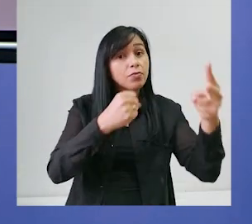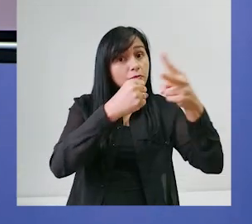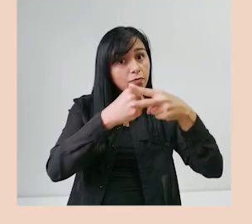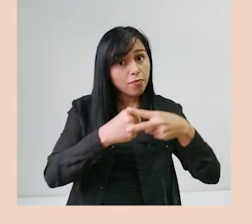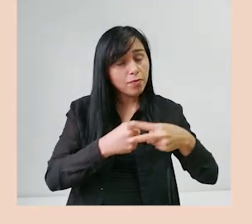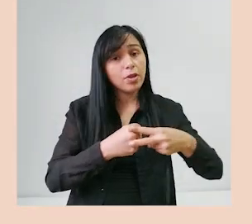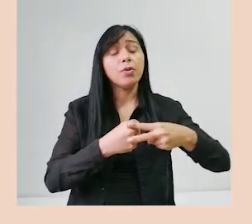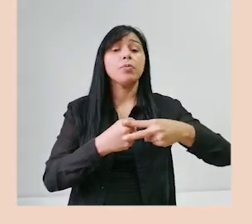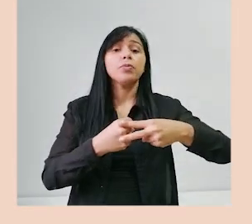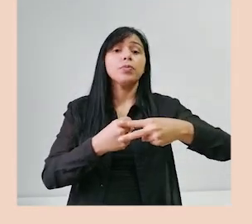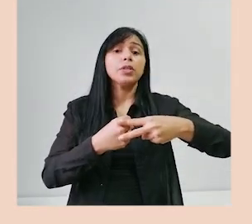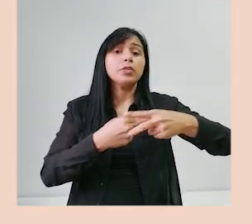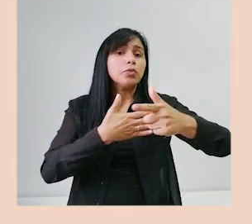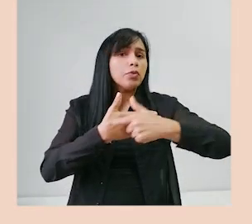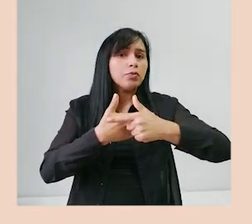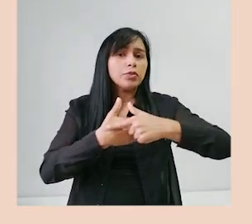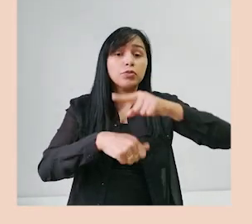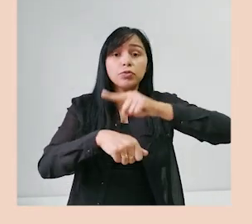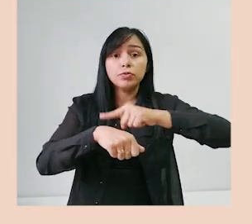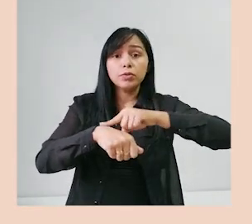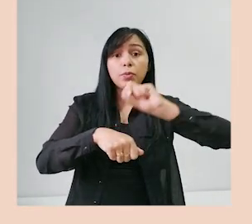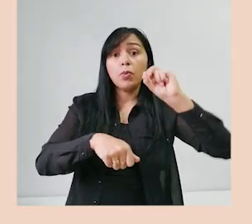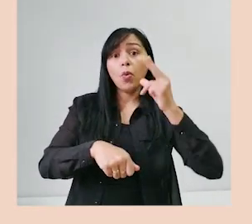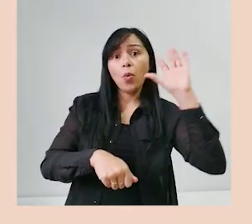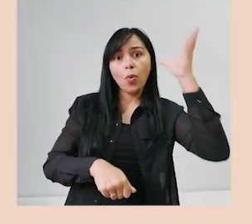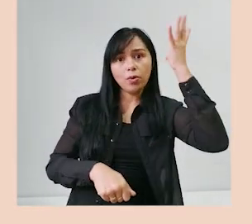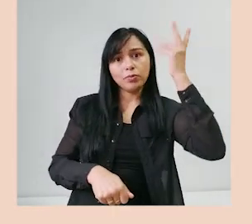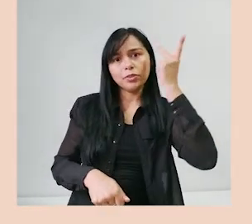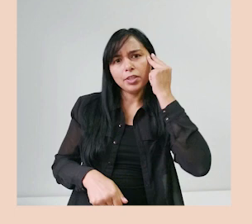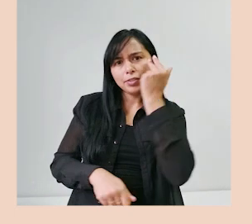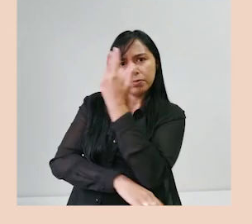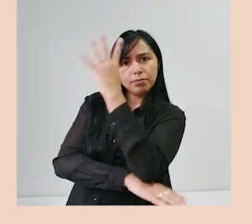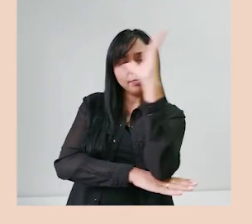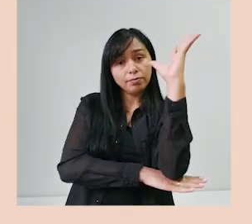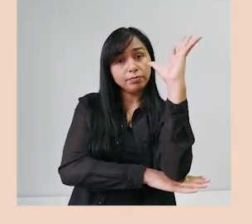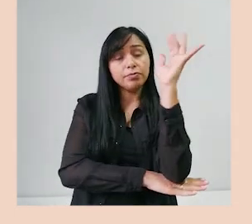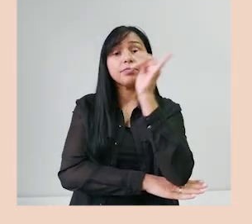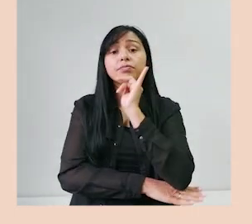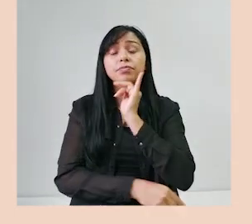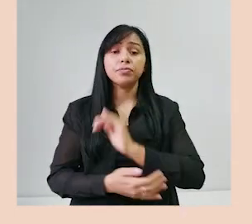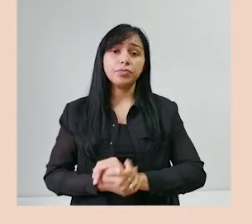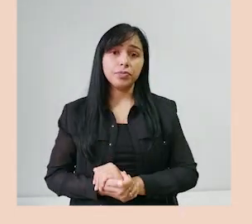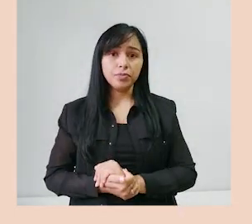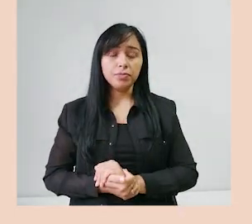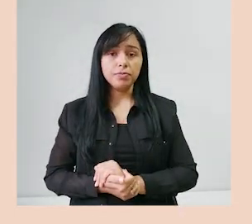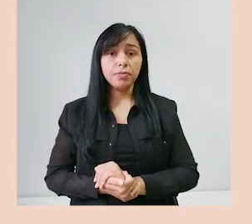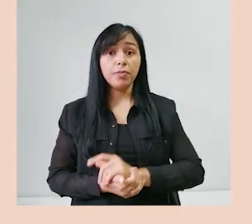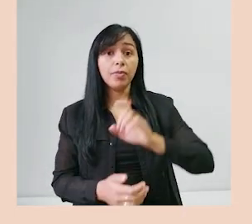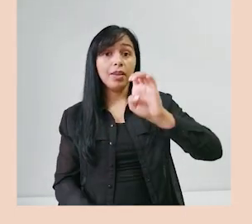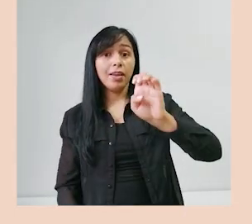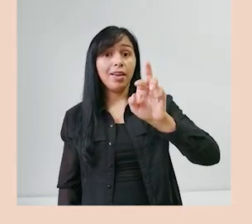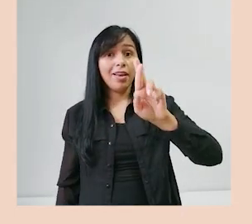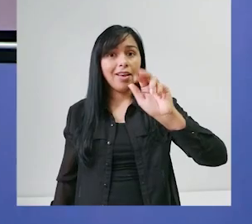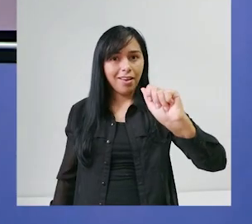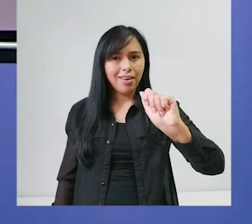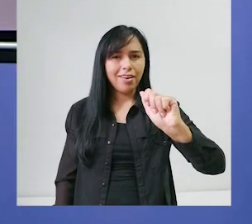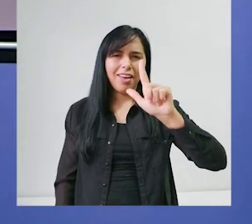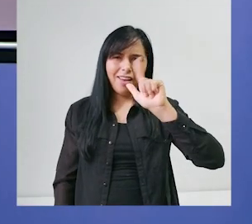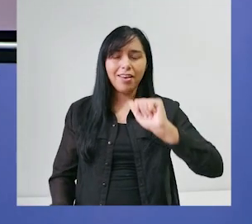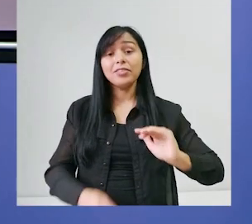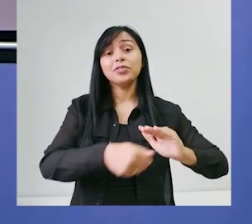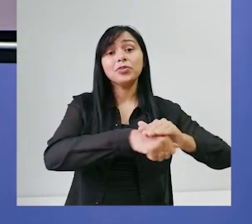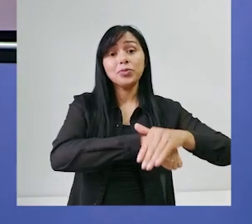sem sujeito temos aqui alguns exemplos com o verbo ser era noite Então nesse caso o verbo